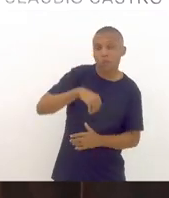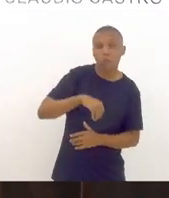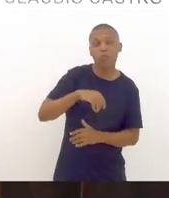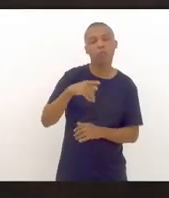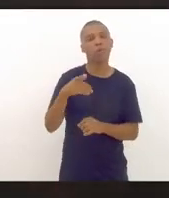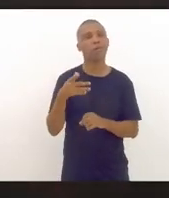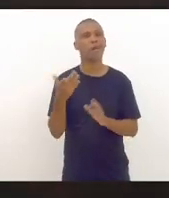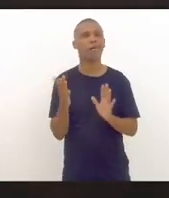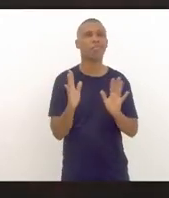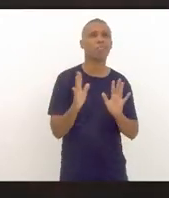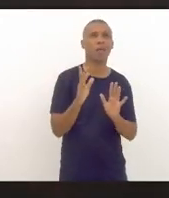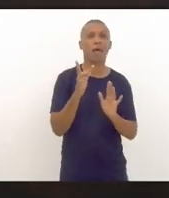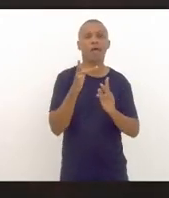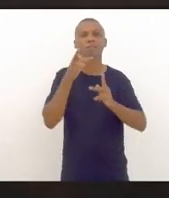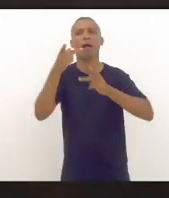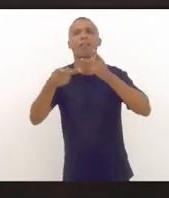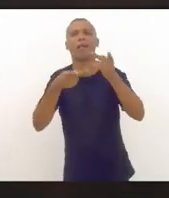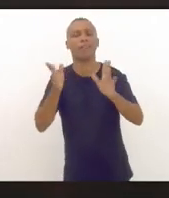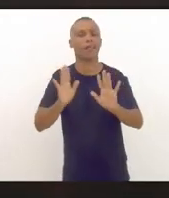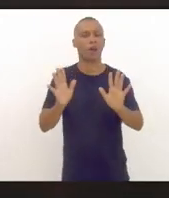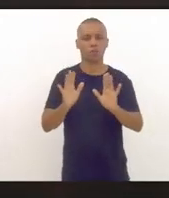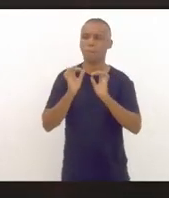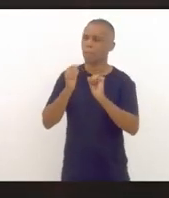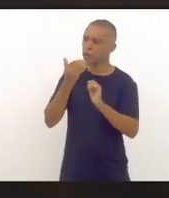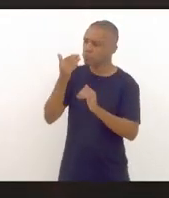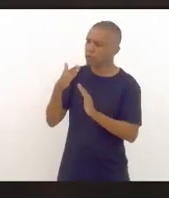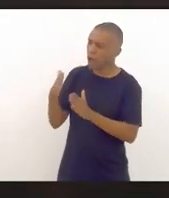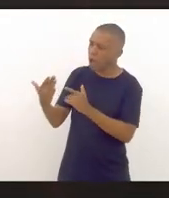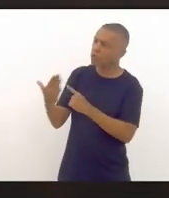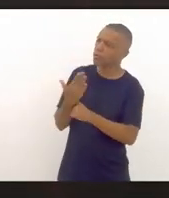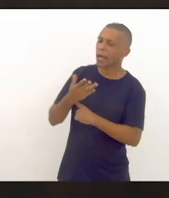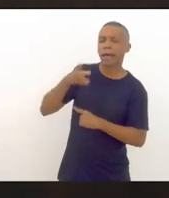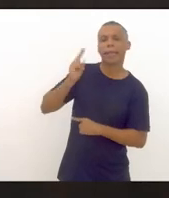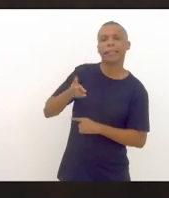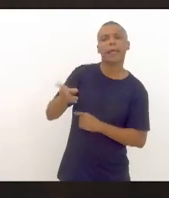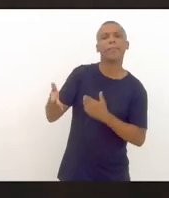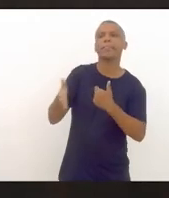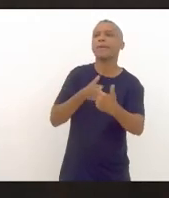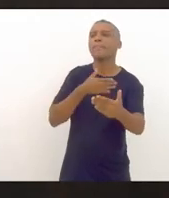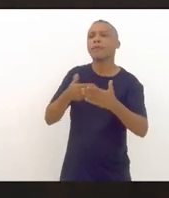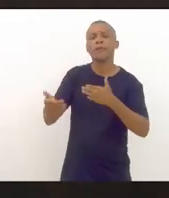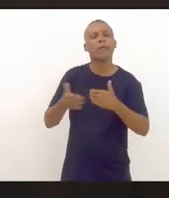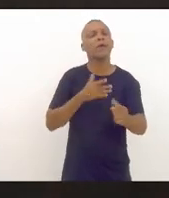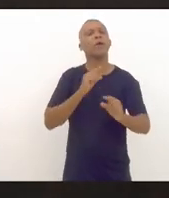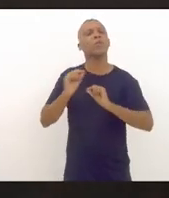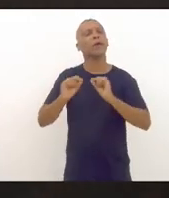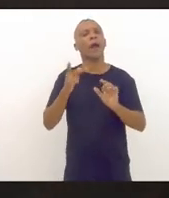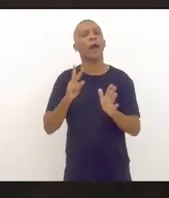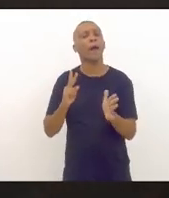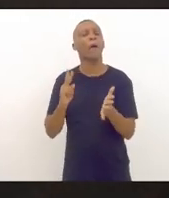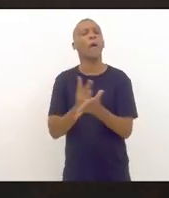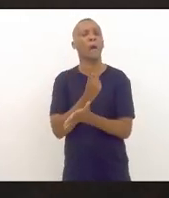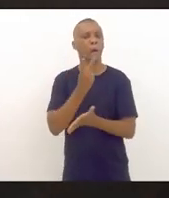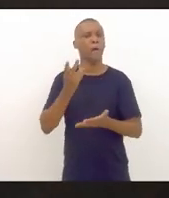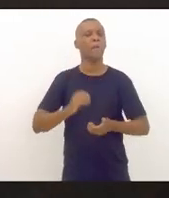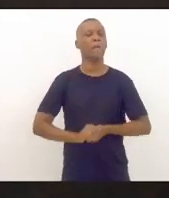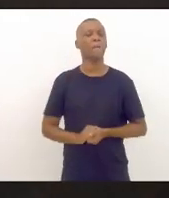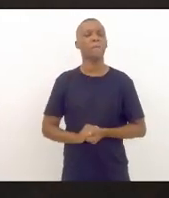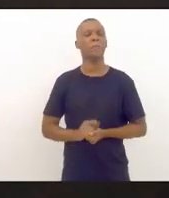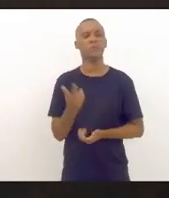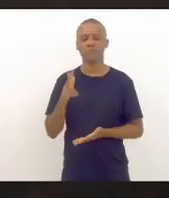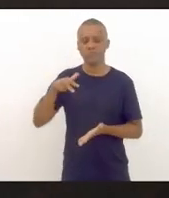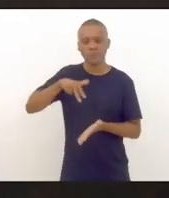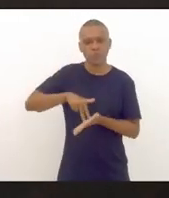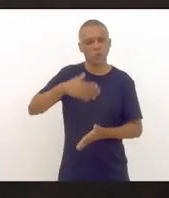ou falar alguma coisa. O senhor pode contar comigo sempre, independente do que acontecer. Eu estou aqui como